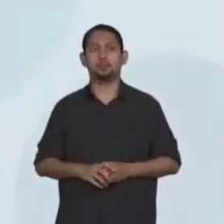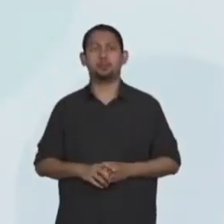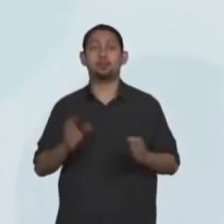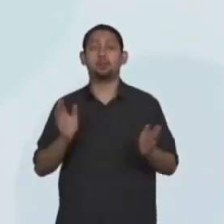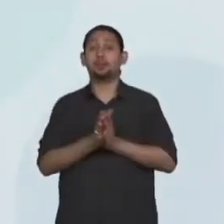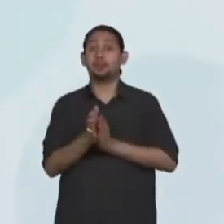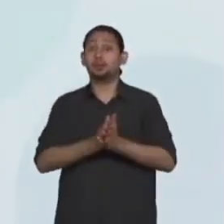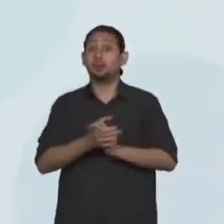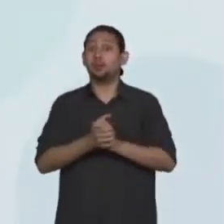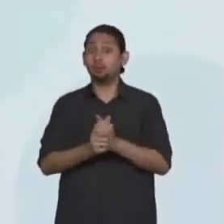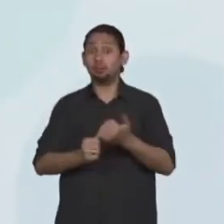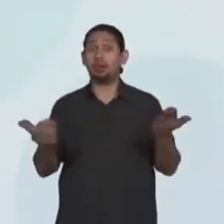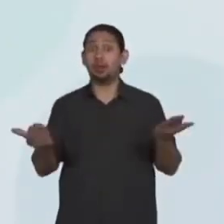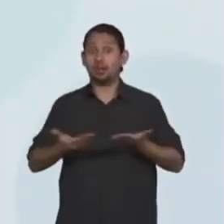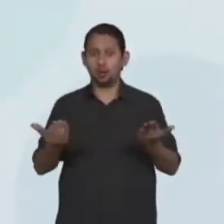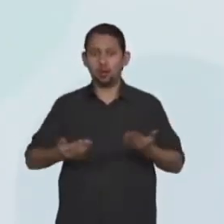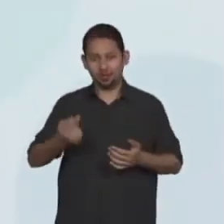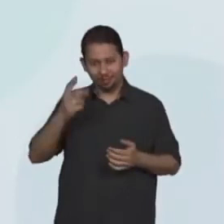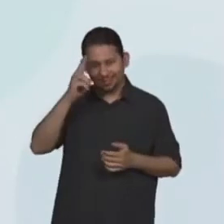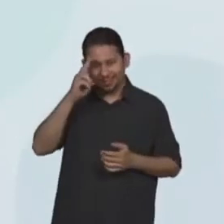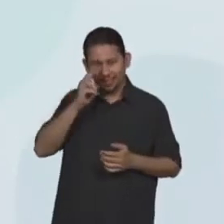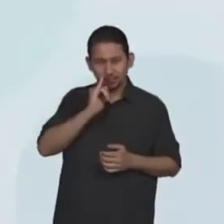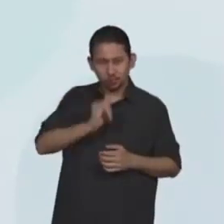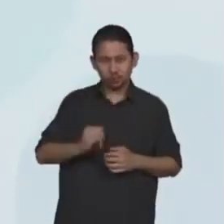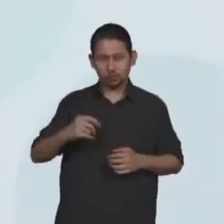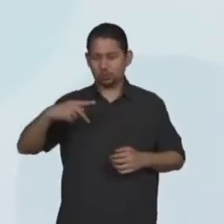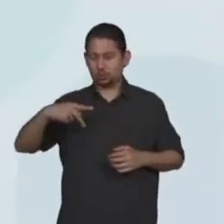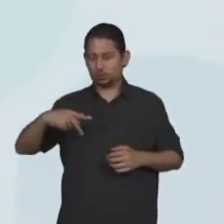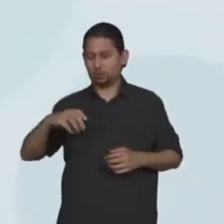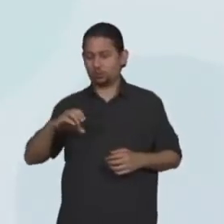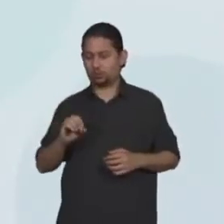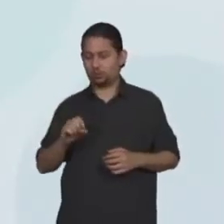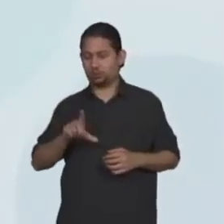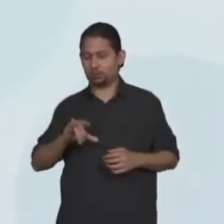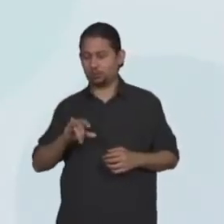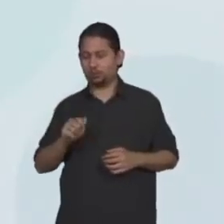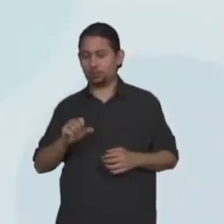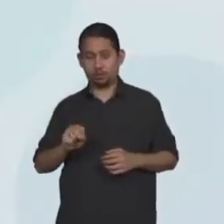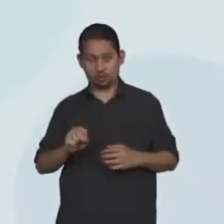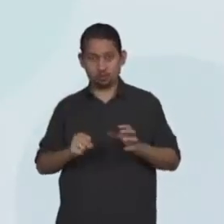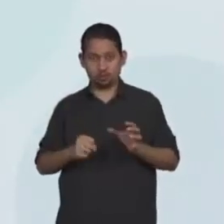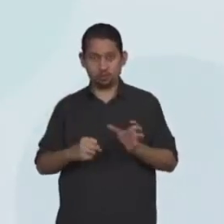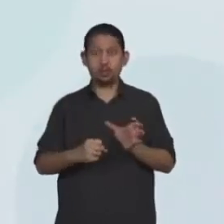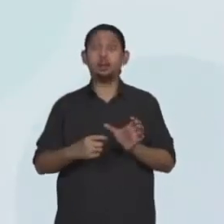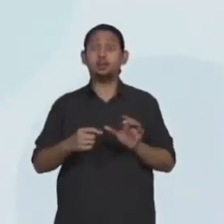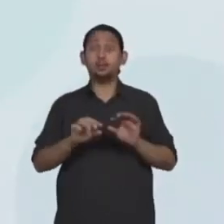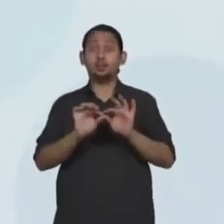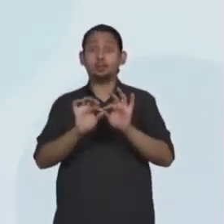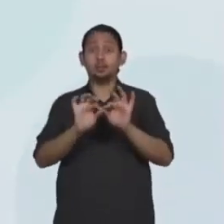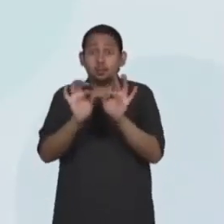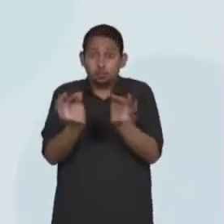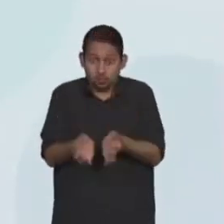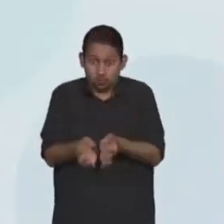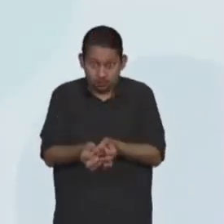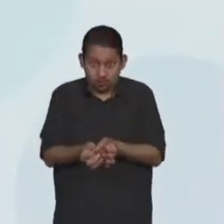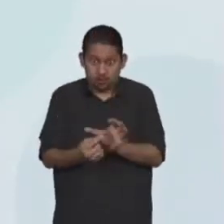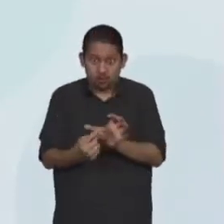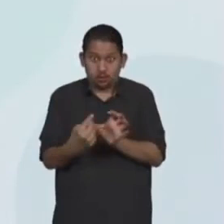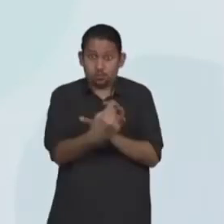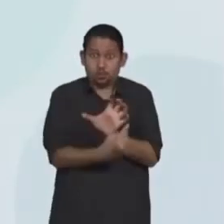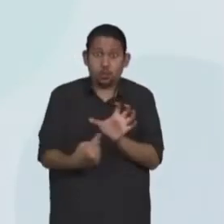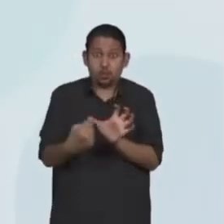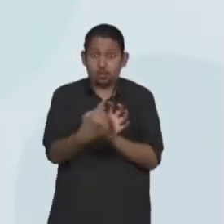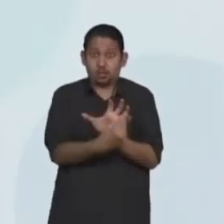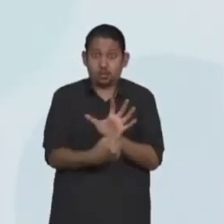Vamos lá, o primeiro passo do nosso robô são, como eu comentei com vocês, são as polias. São essas peças